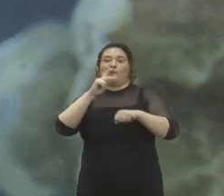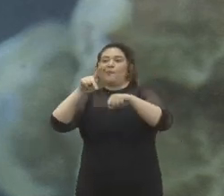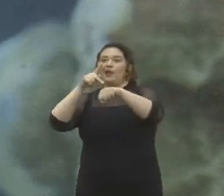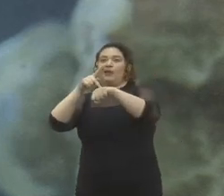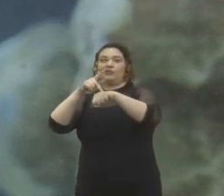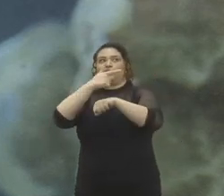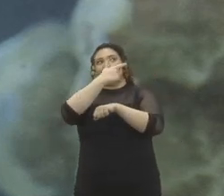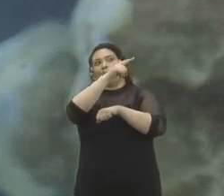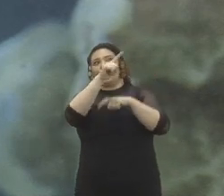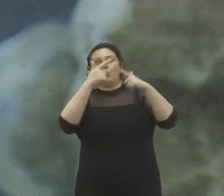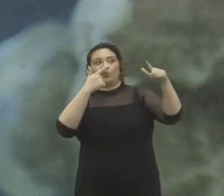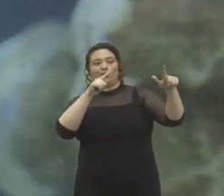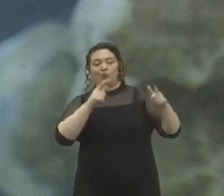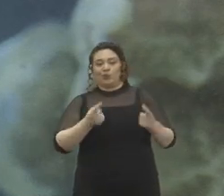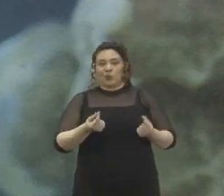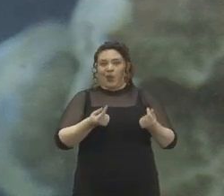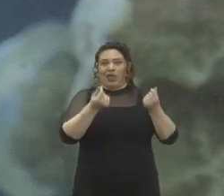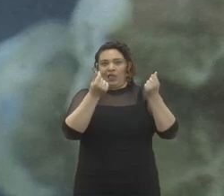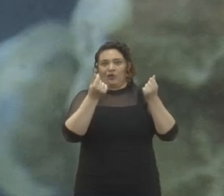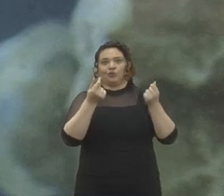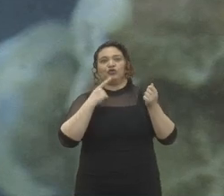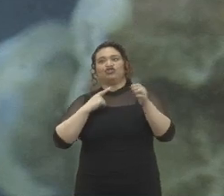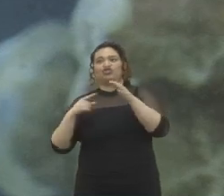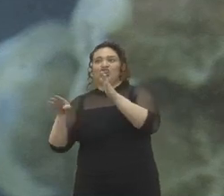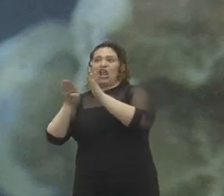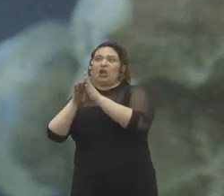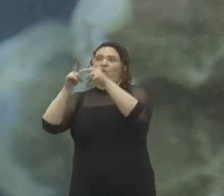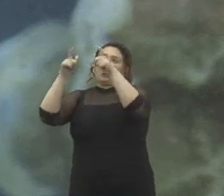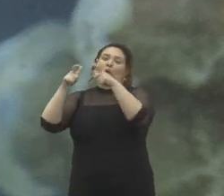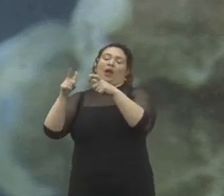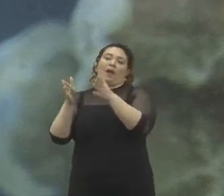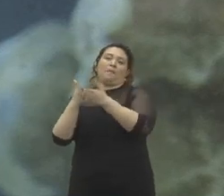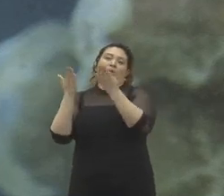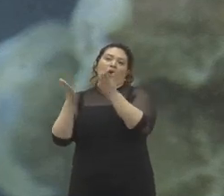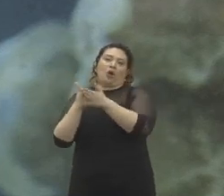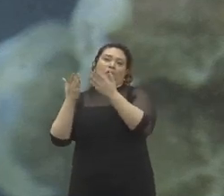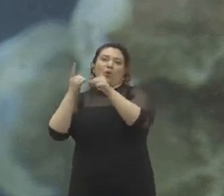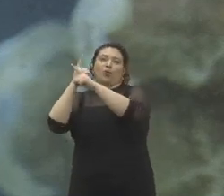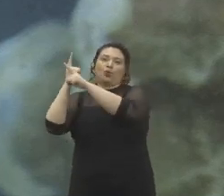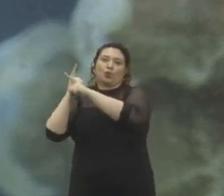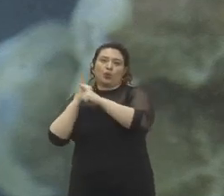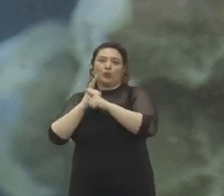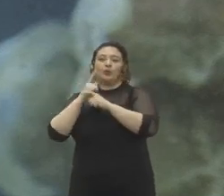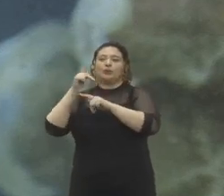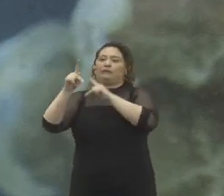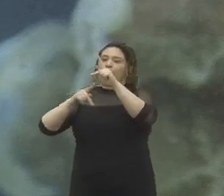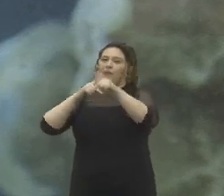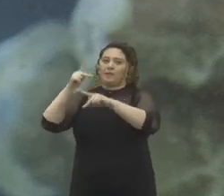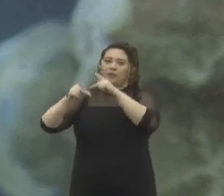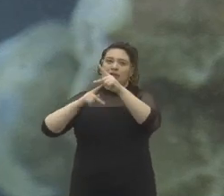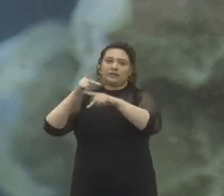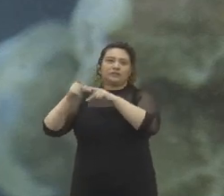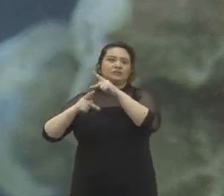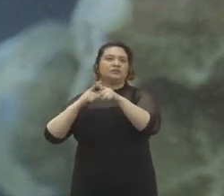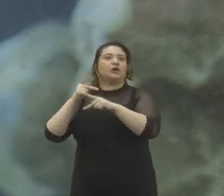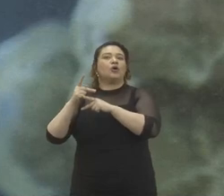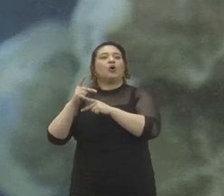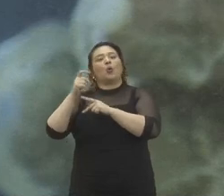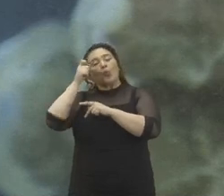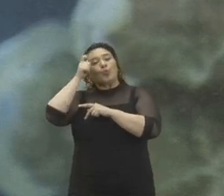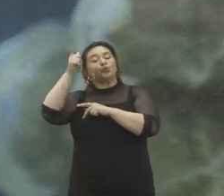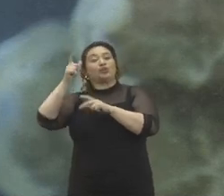países ricos desenvolvidos e chegam num lugar pobre e encontram uma população enfim culturalmente